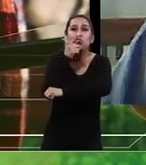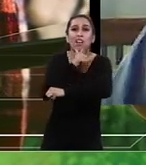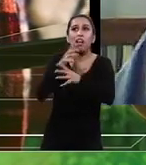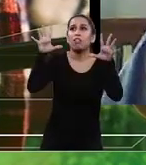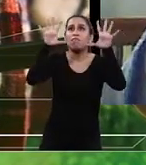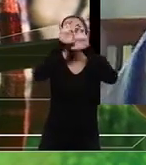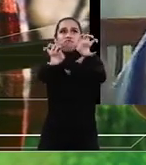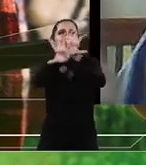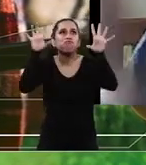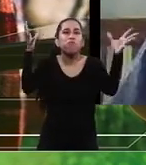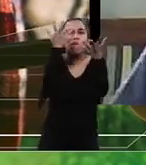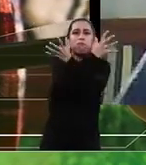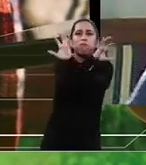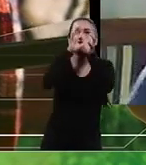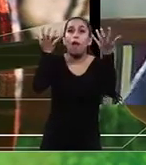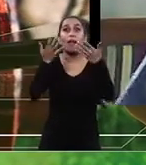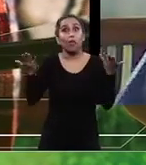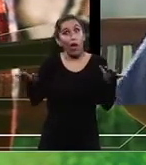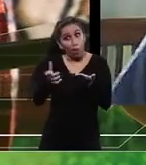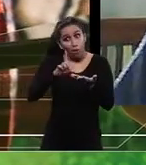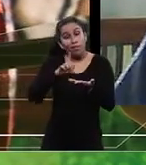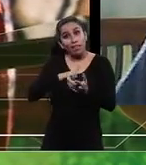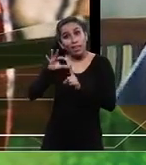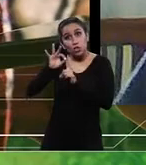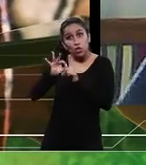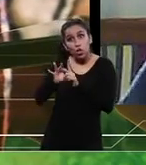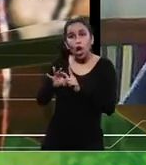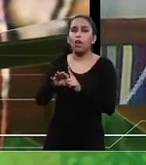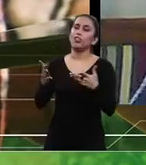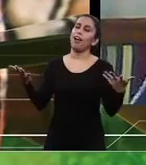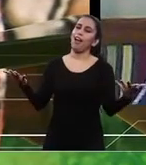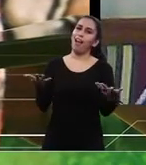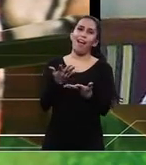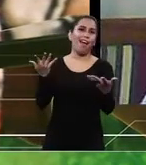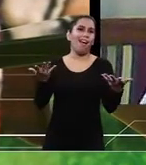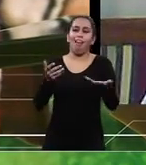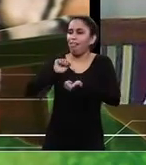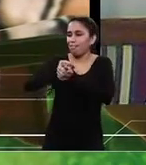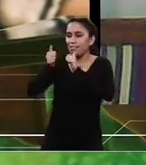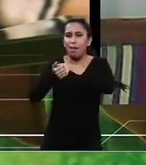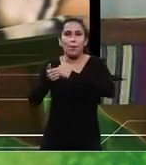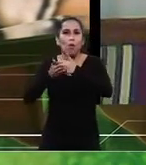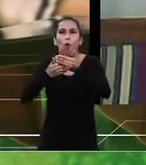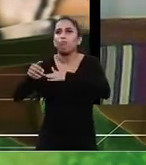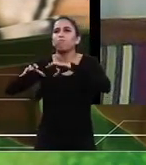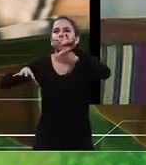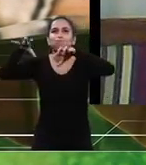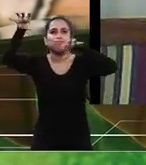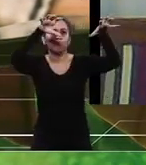em clima tropical. O que a gente, e aí, respondendo aí diretamente,